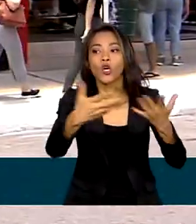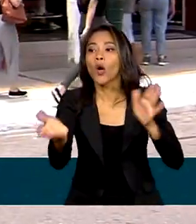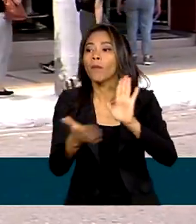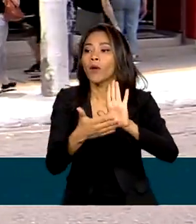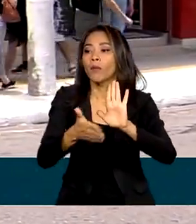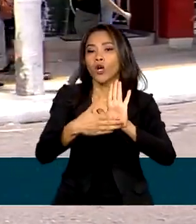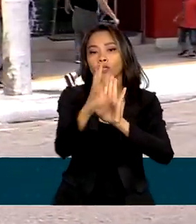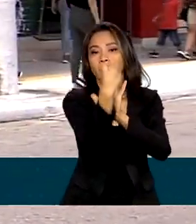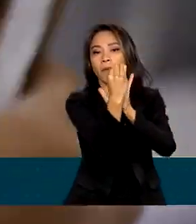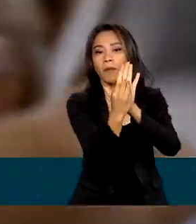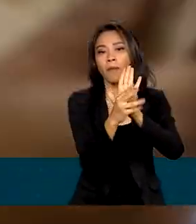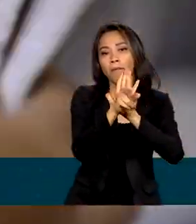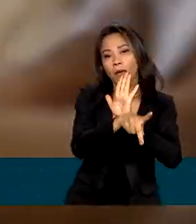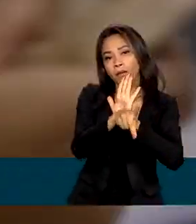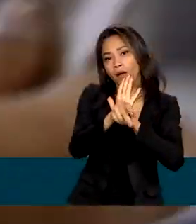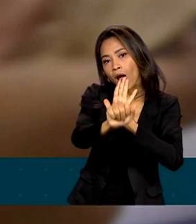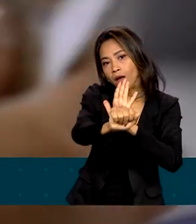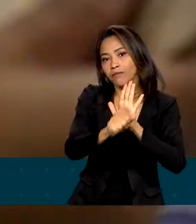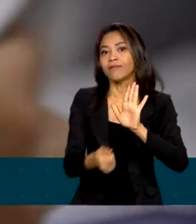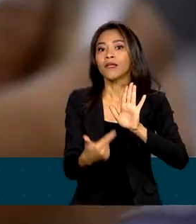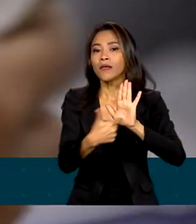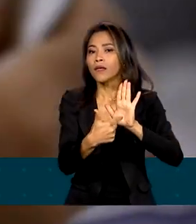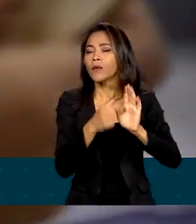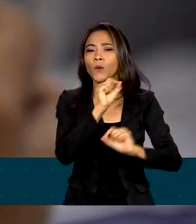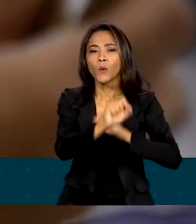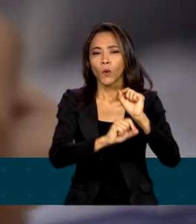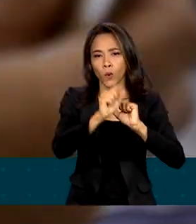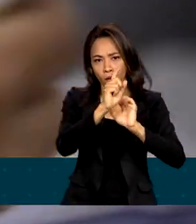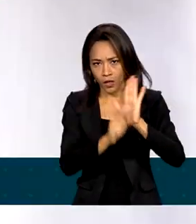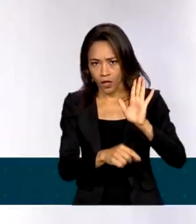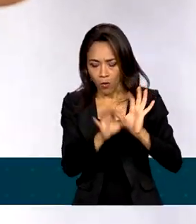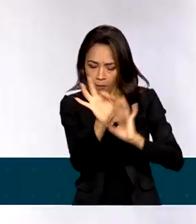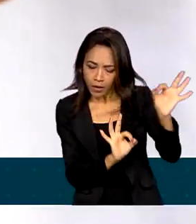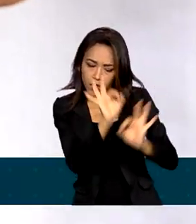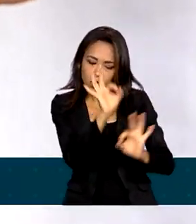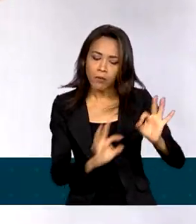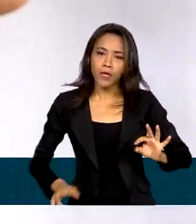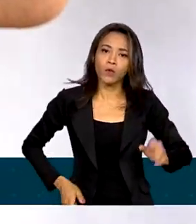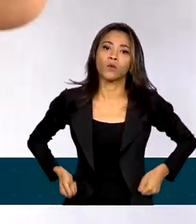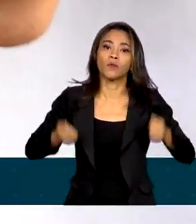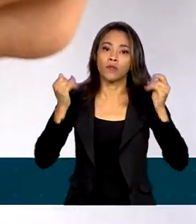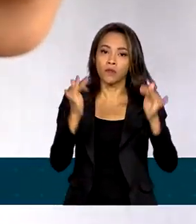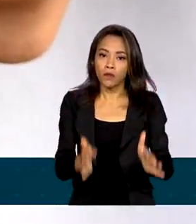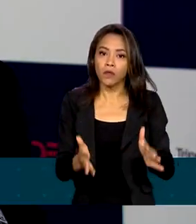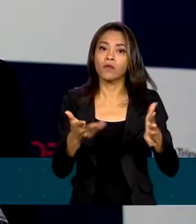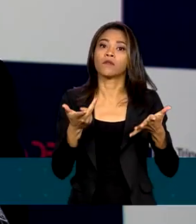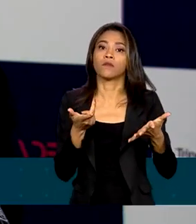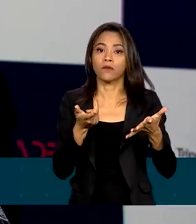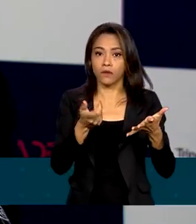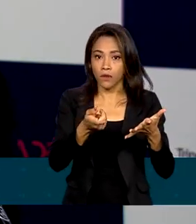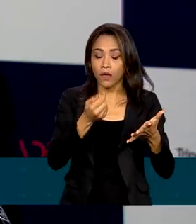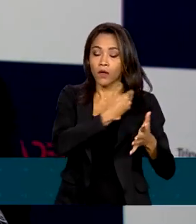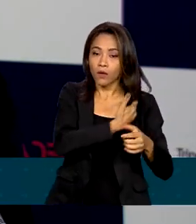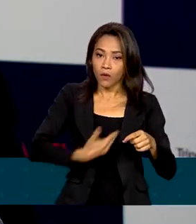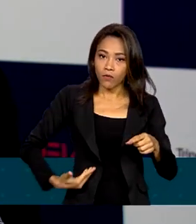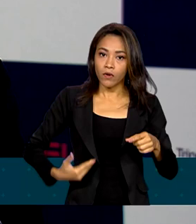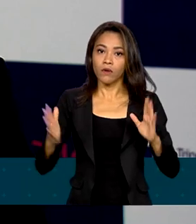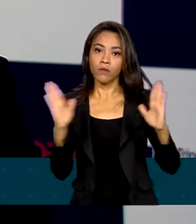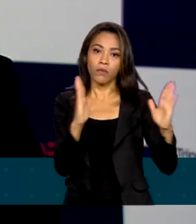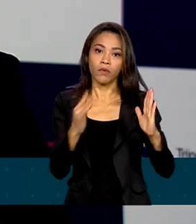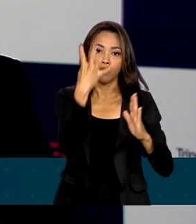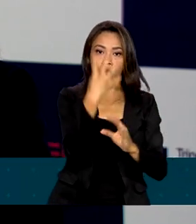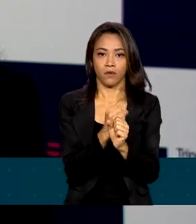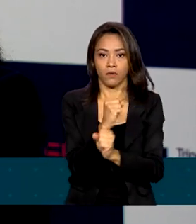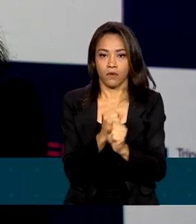Plurianual, PPA, que traz o planejamento das contas públicas para os próximos 4 anos. Esse PPA vai ser